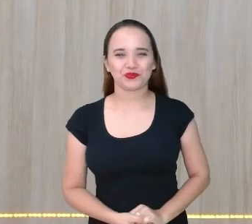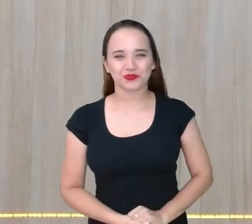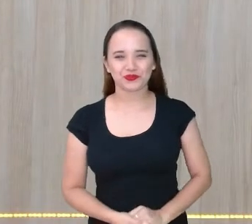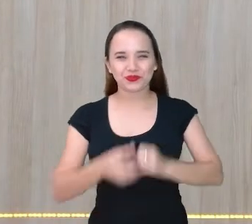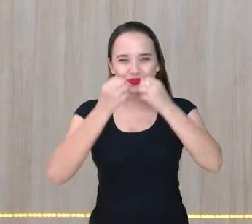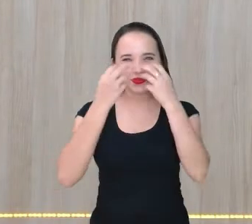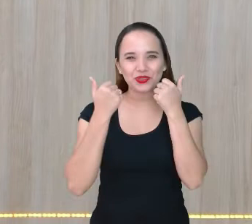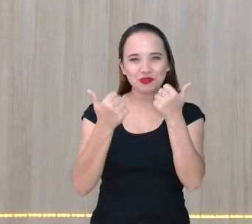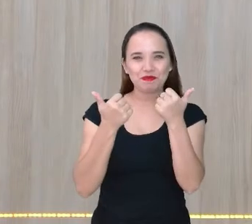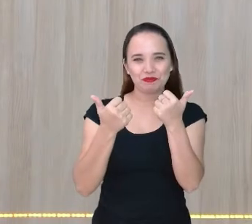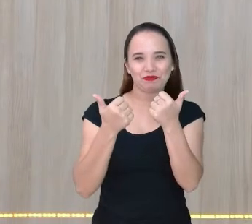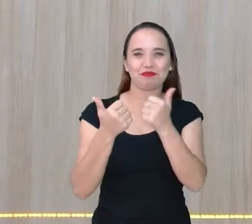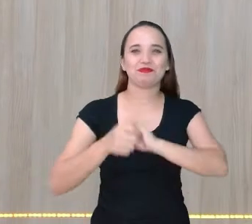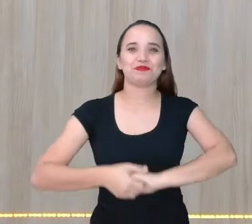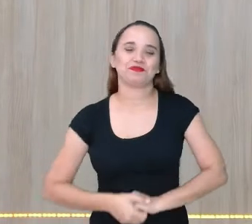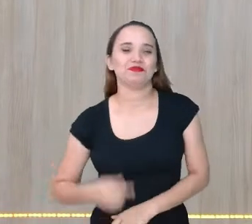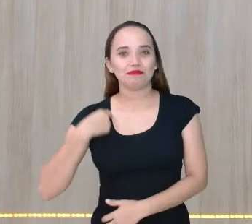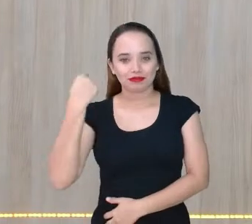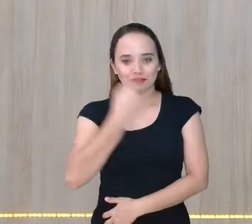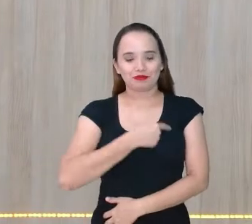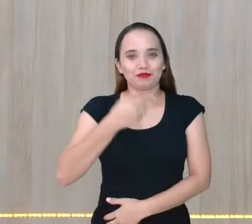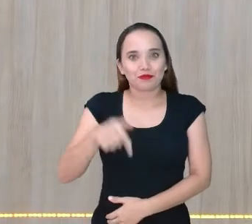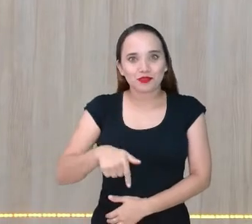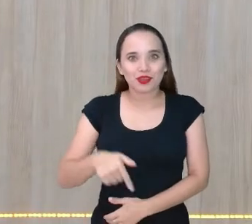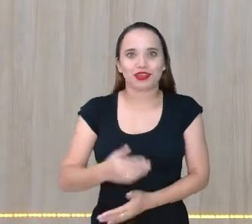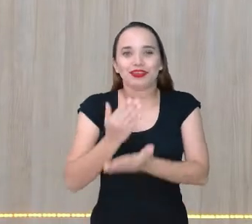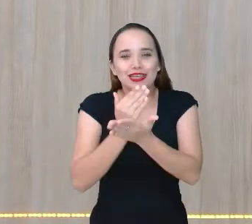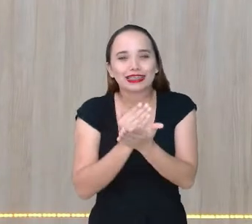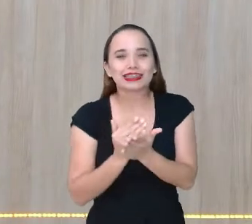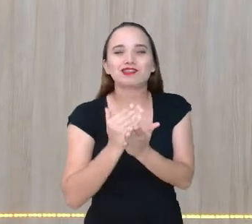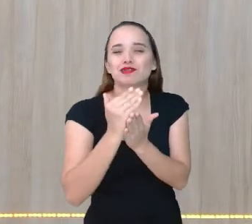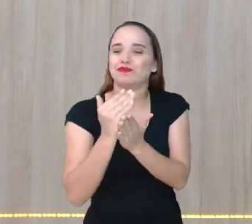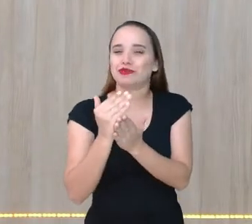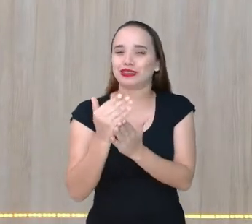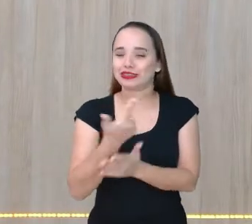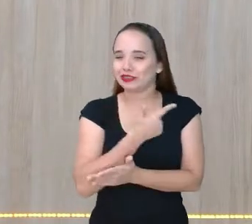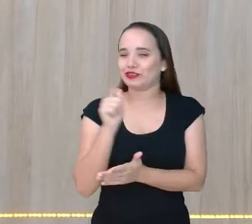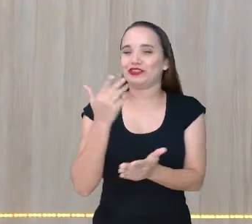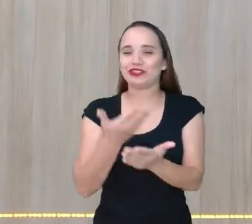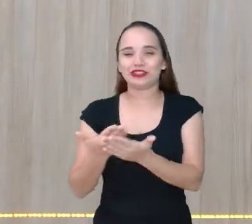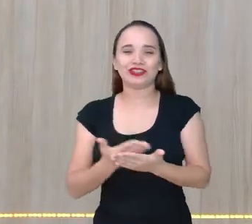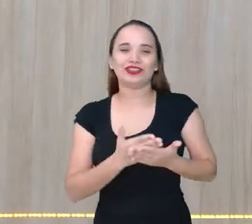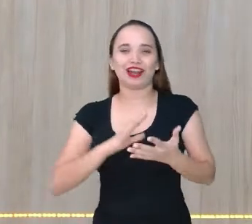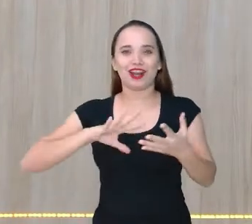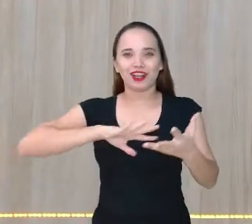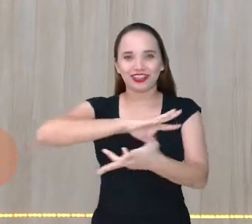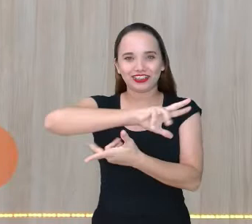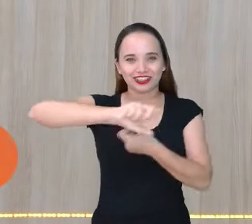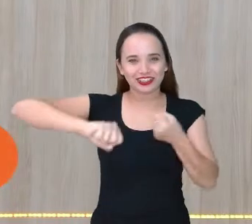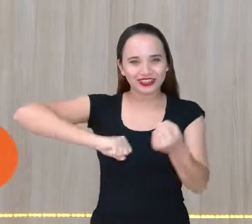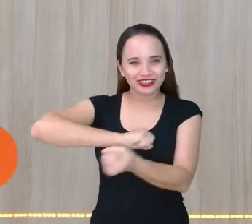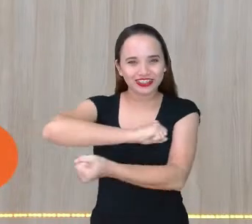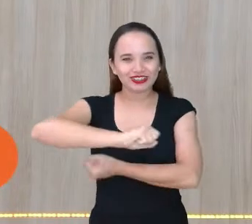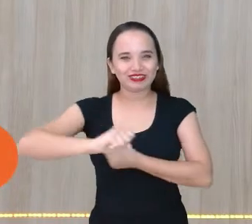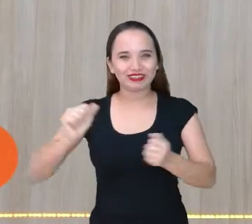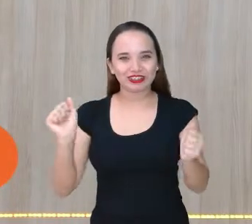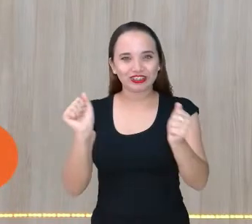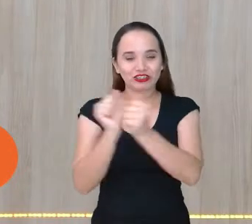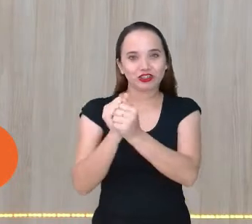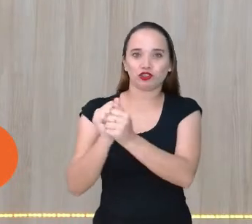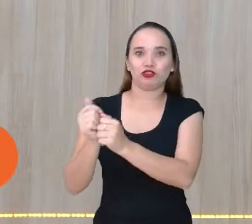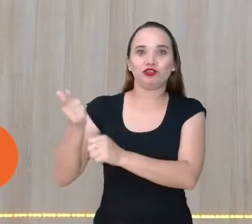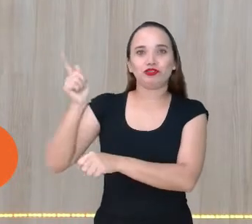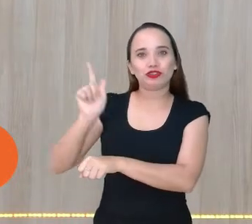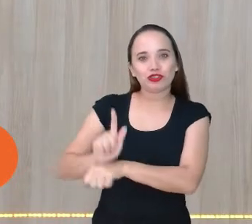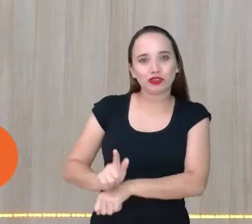pessoal, tudo bem com vocês? Estamos iniciando mais uma aula de sustentabilidade e geografia aí com as